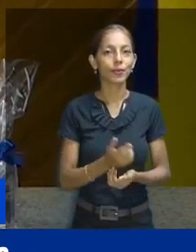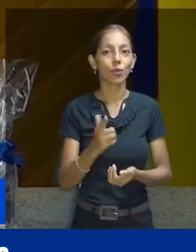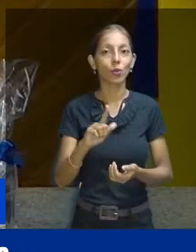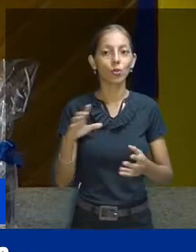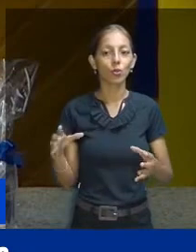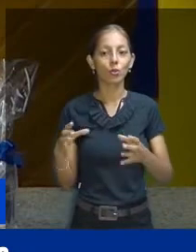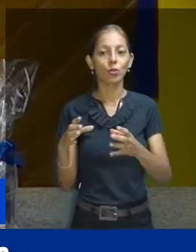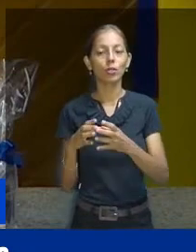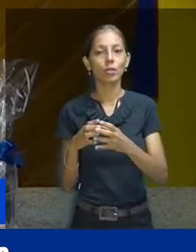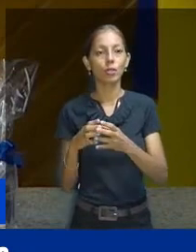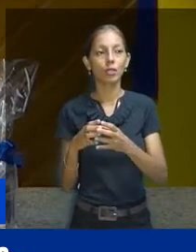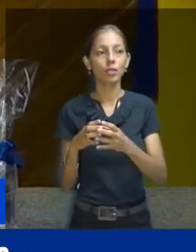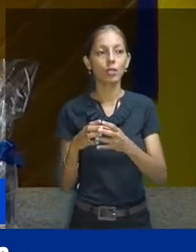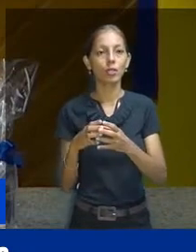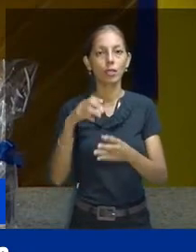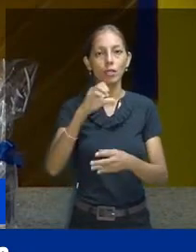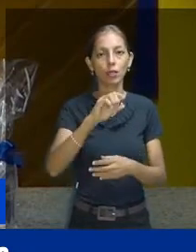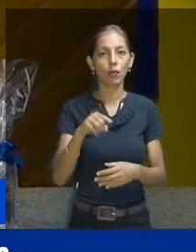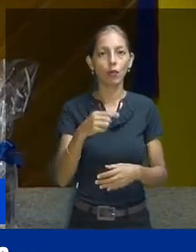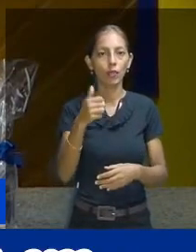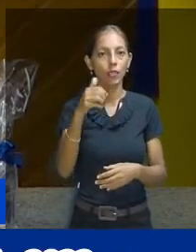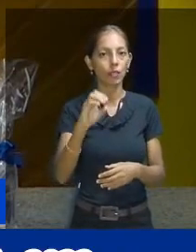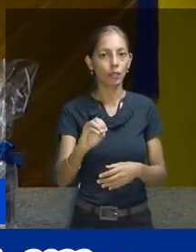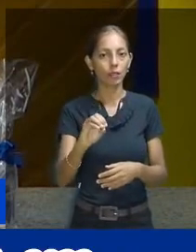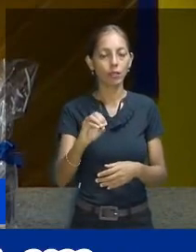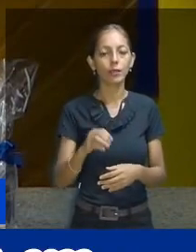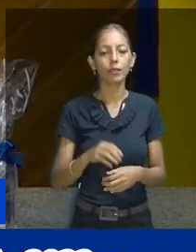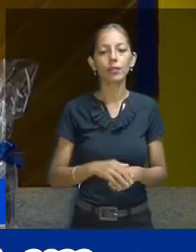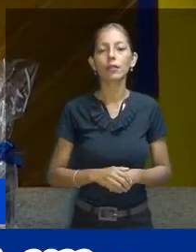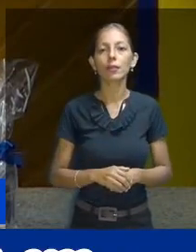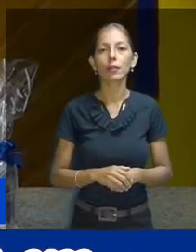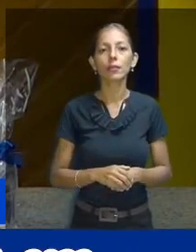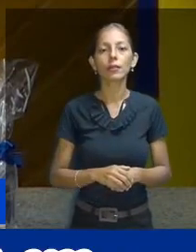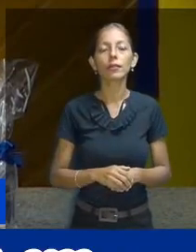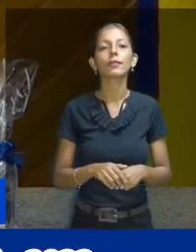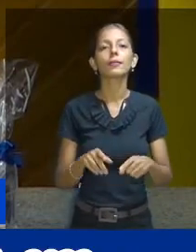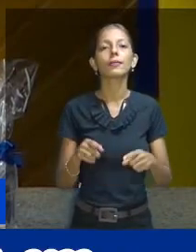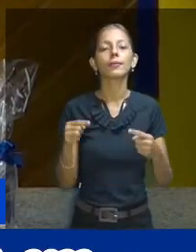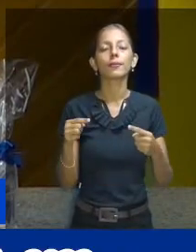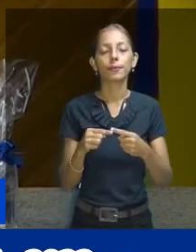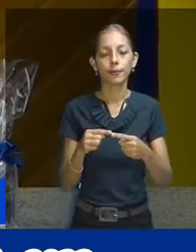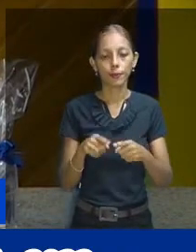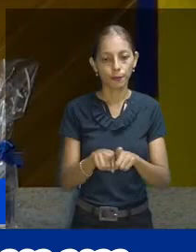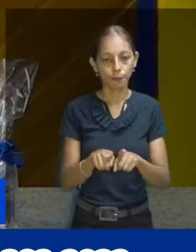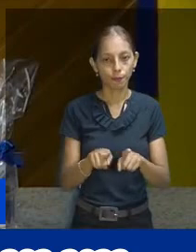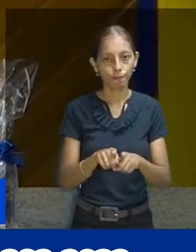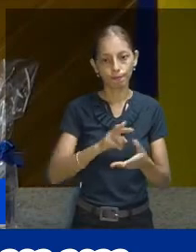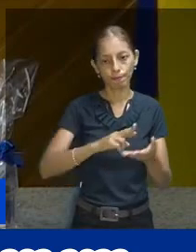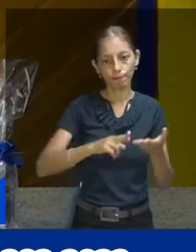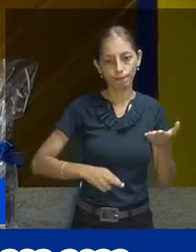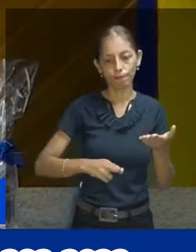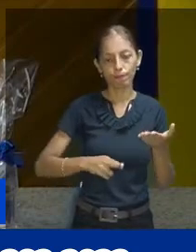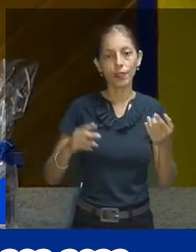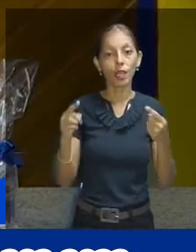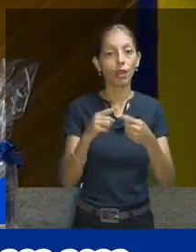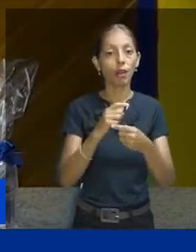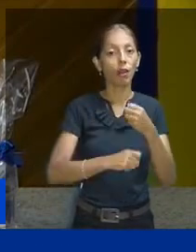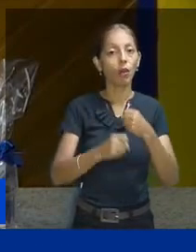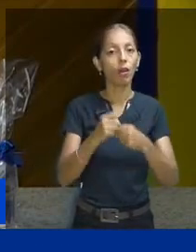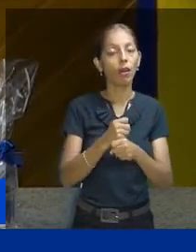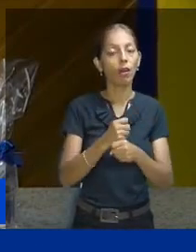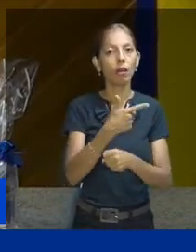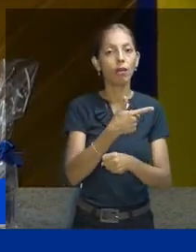de julgamentos, item 9 e 10 da pauta. São também embargos de declarações referentes ao ano de 2022. O primeiro, no